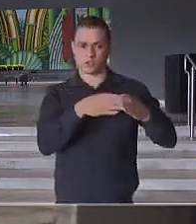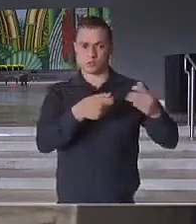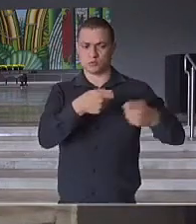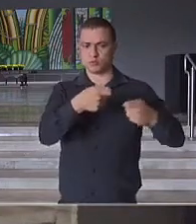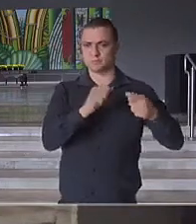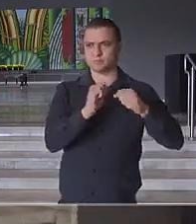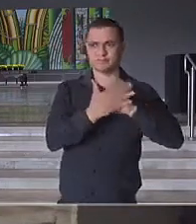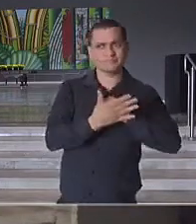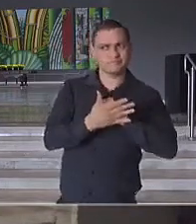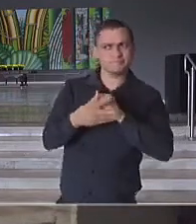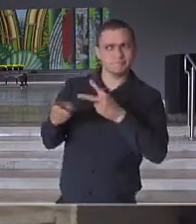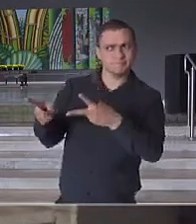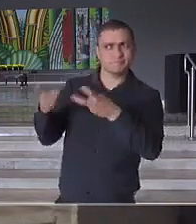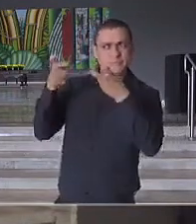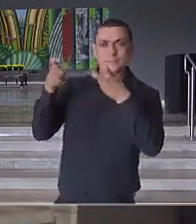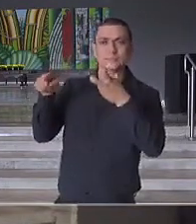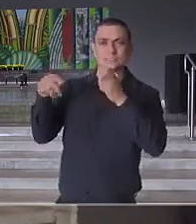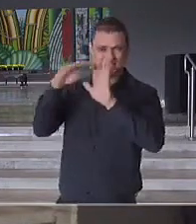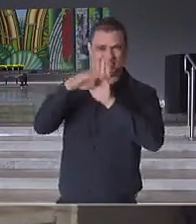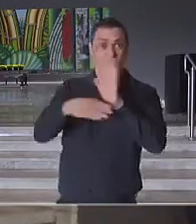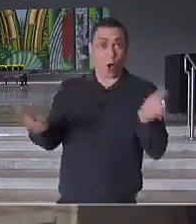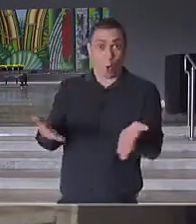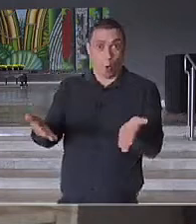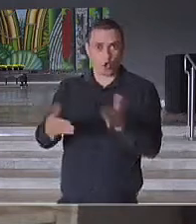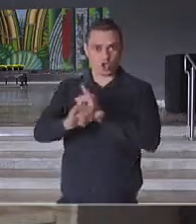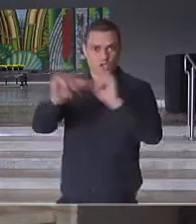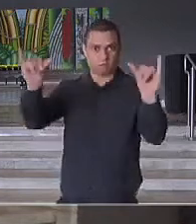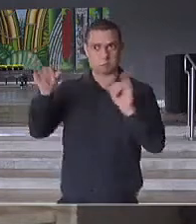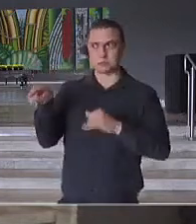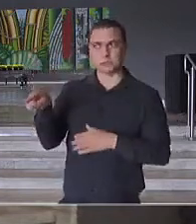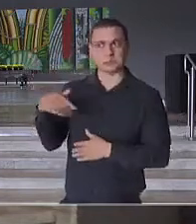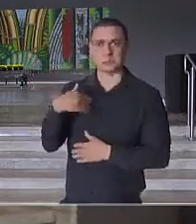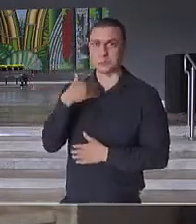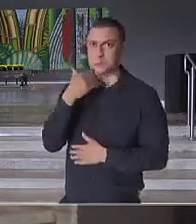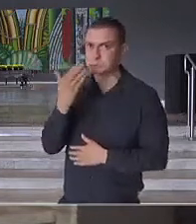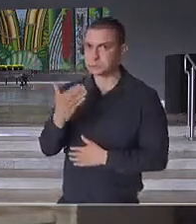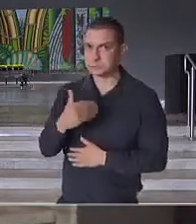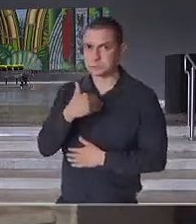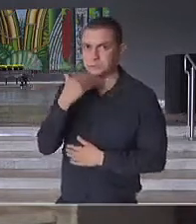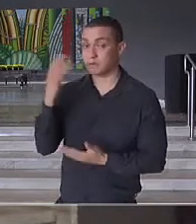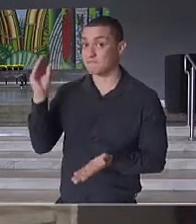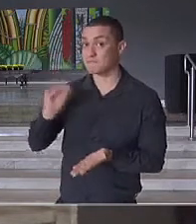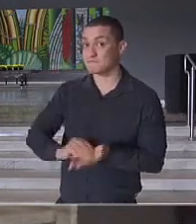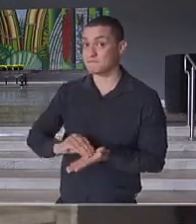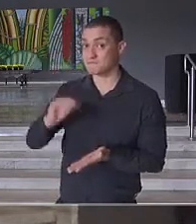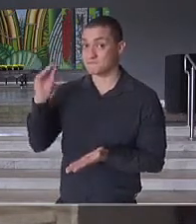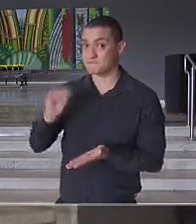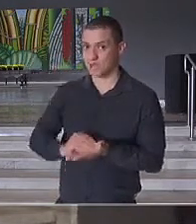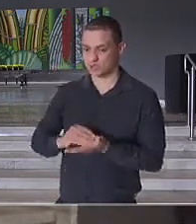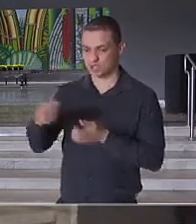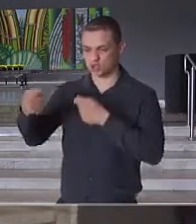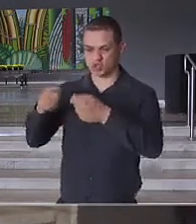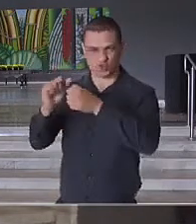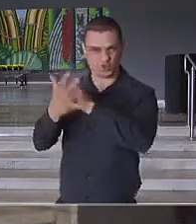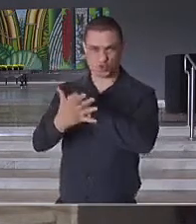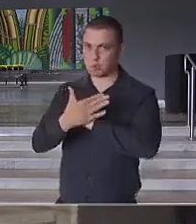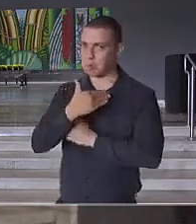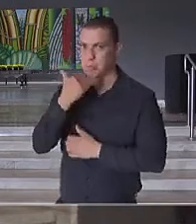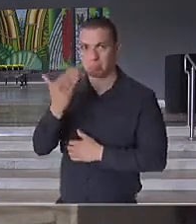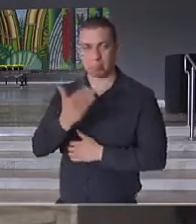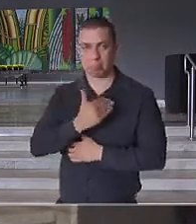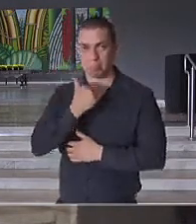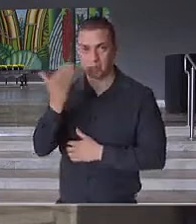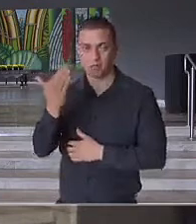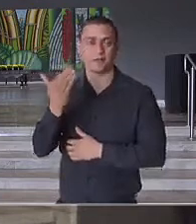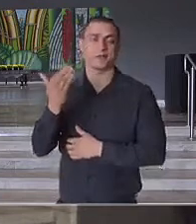contingência perceber que essas medidas que estão sendo tomadas hoje não são suficientes para conter a transmissibilidade,